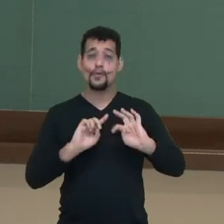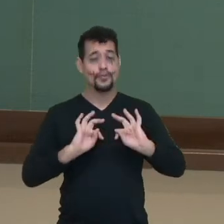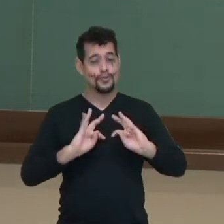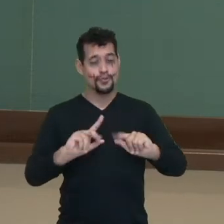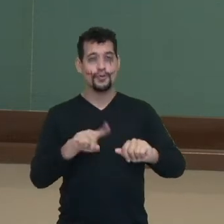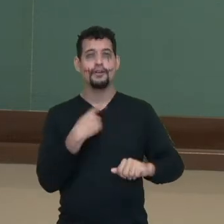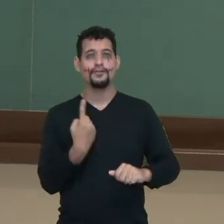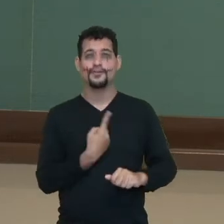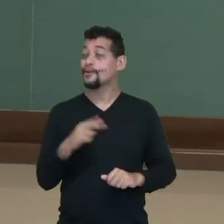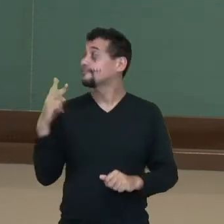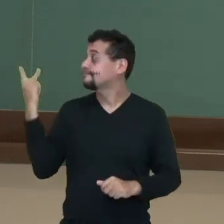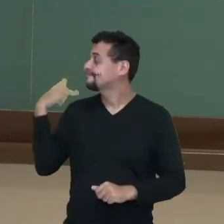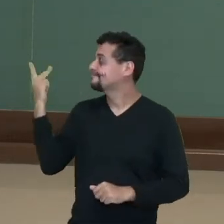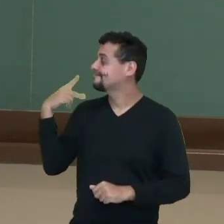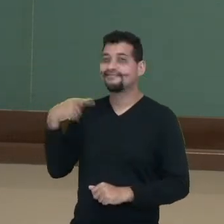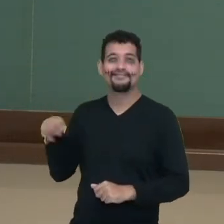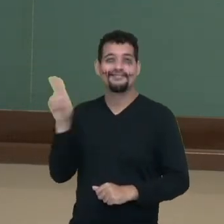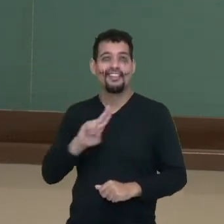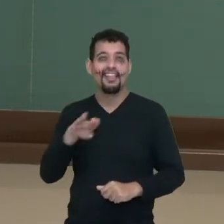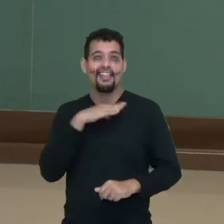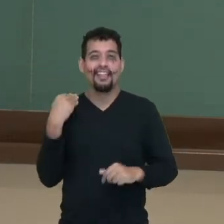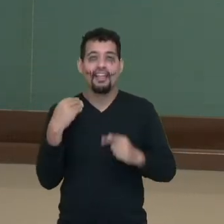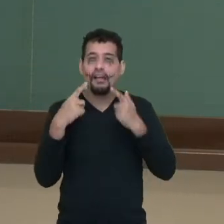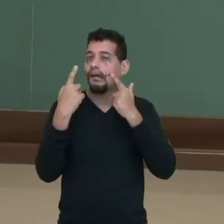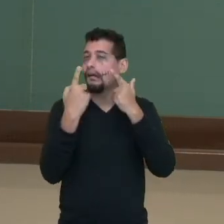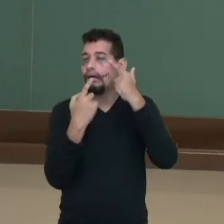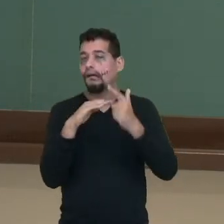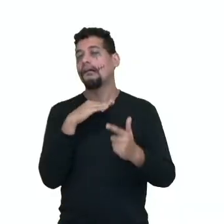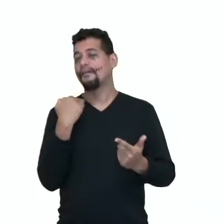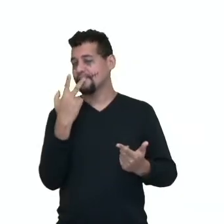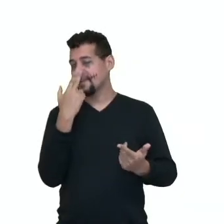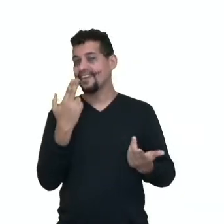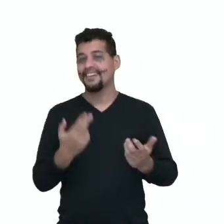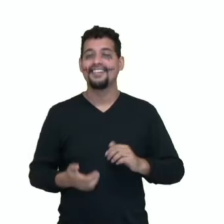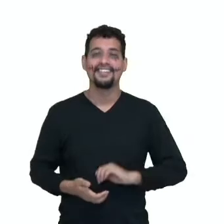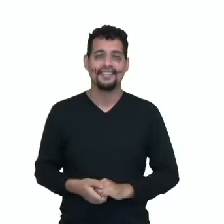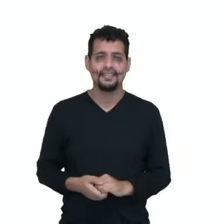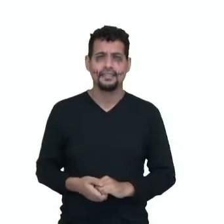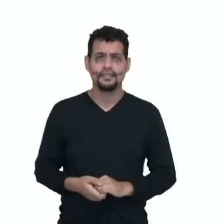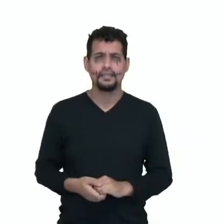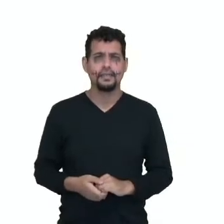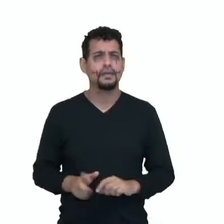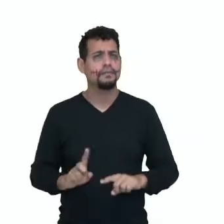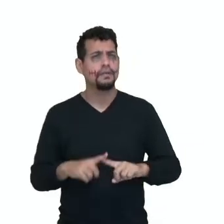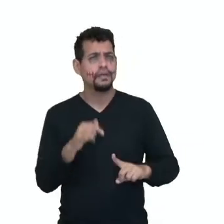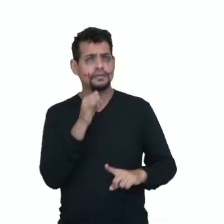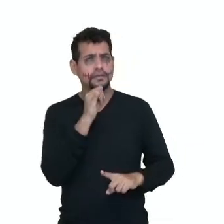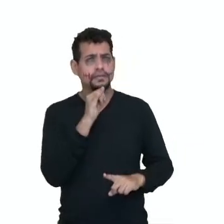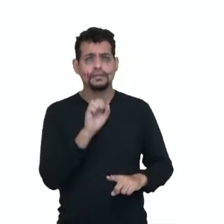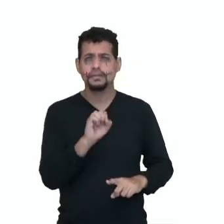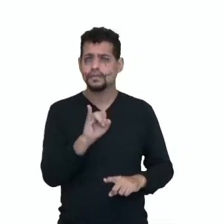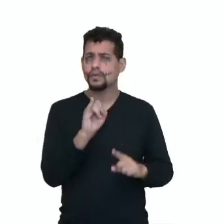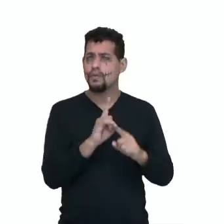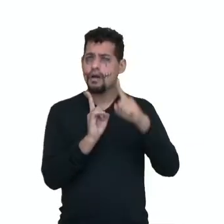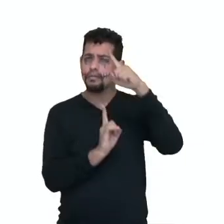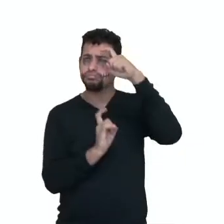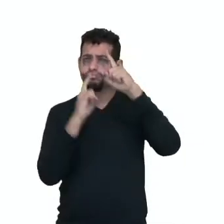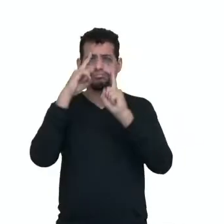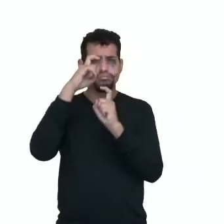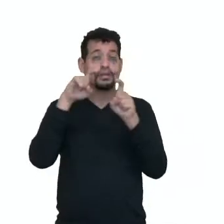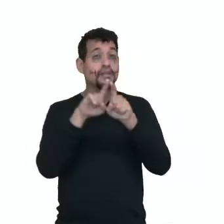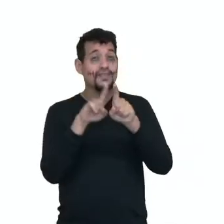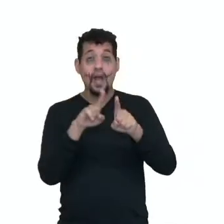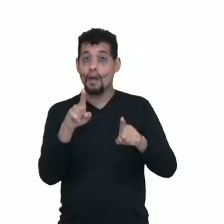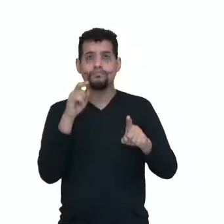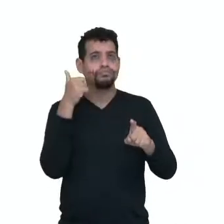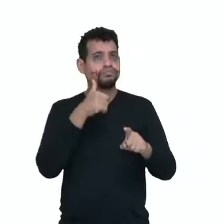assim vestidos de la muerte. Vamos mirar. Si su imagen es tan potente que